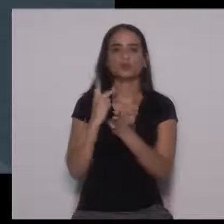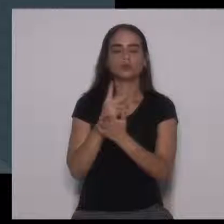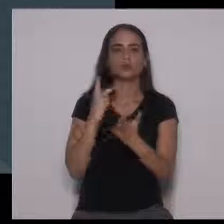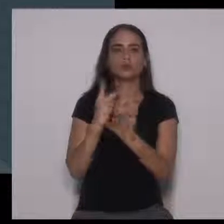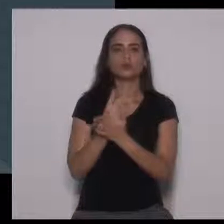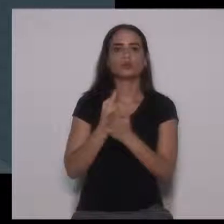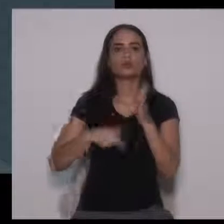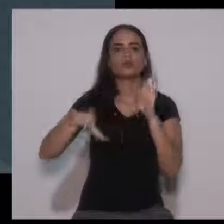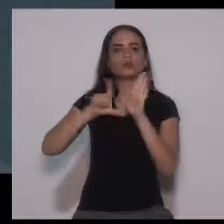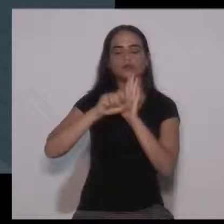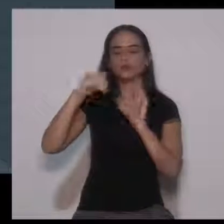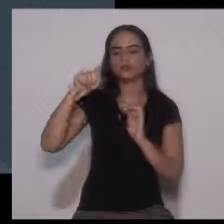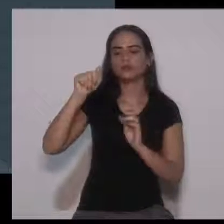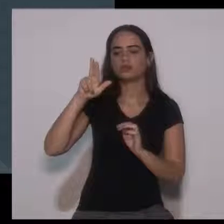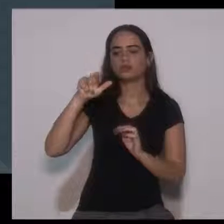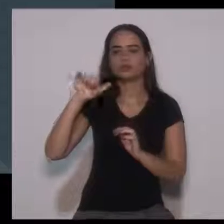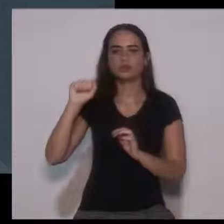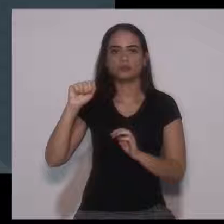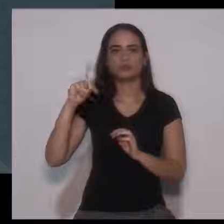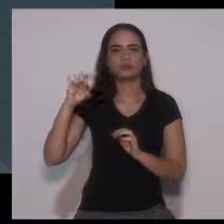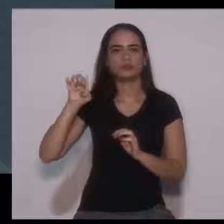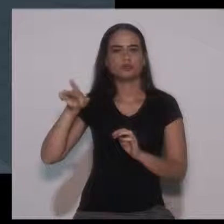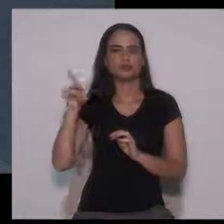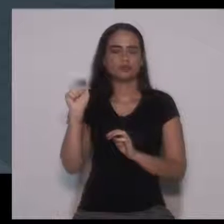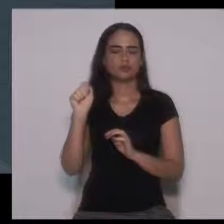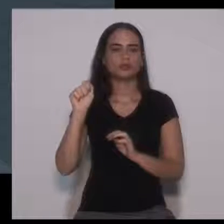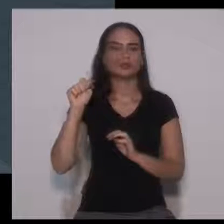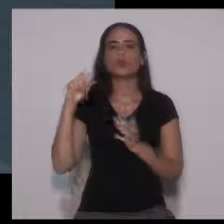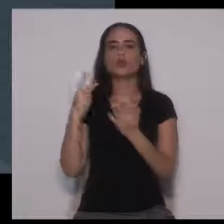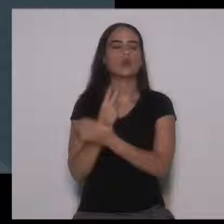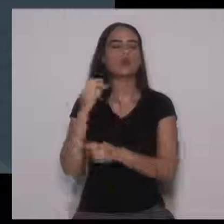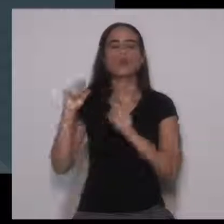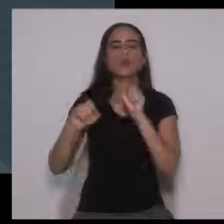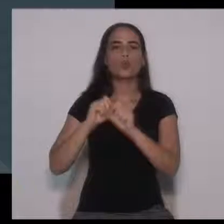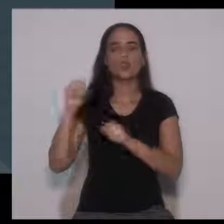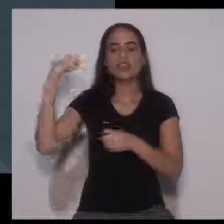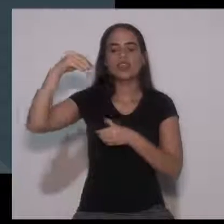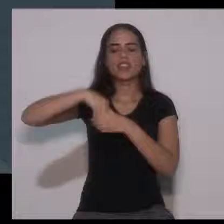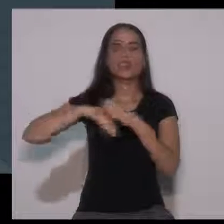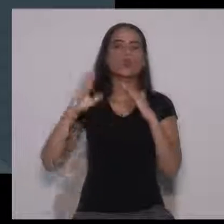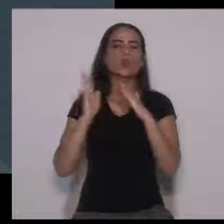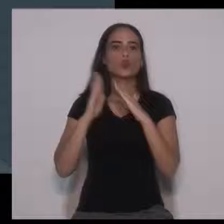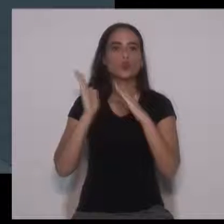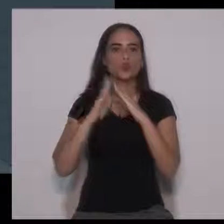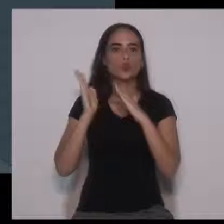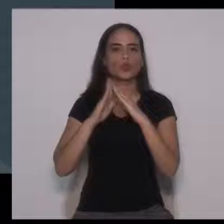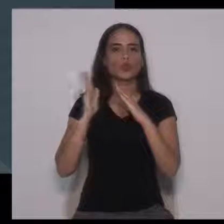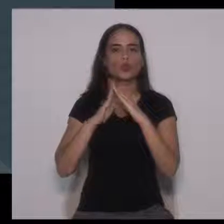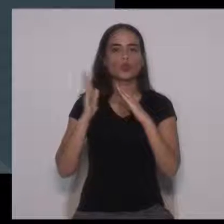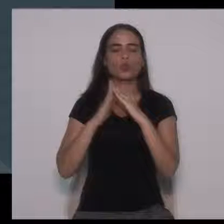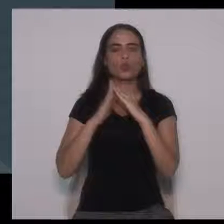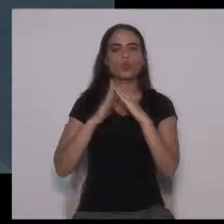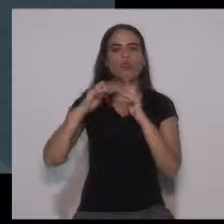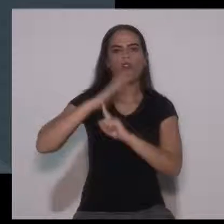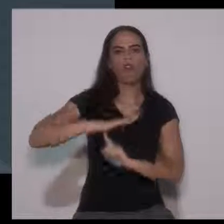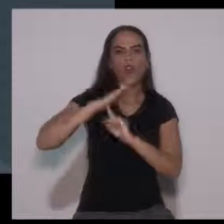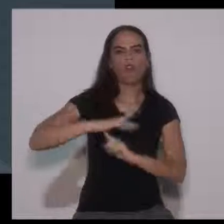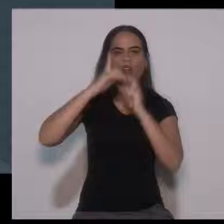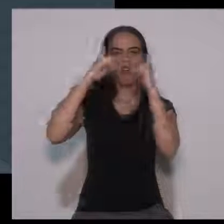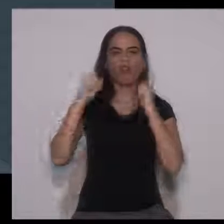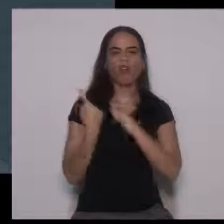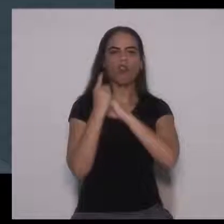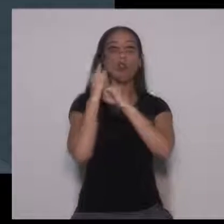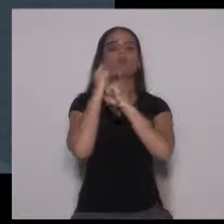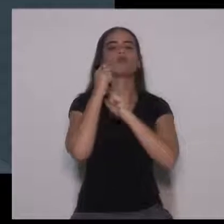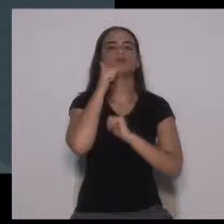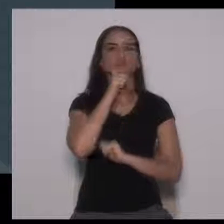da Maria da Penha. A Lei da Maria da Penha é da violência doméstica. Só que esses dados, tanto da Maria da Penha como